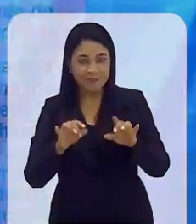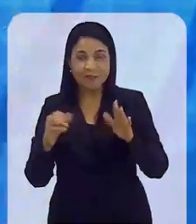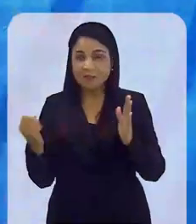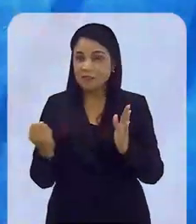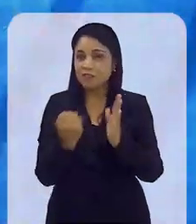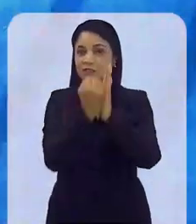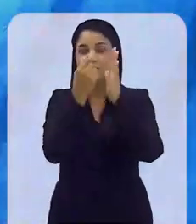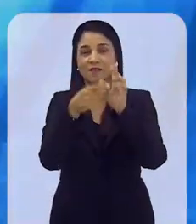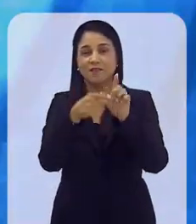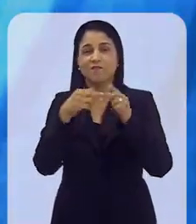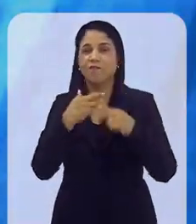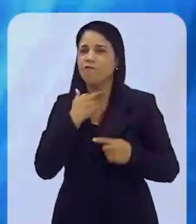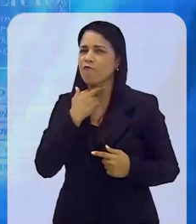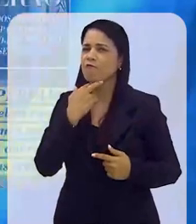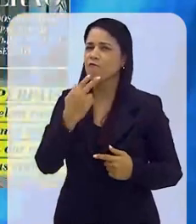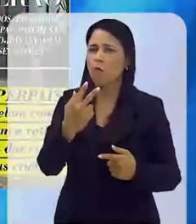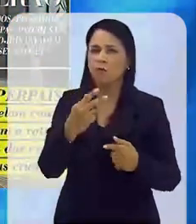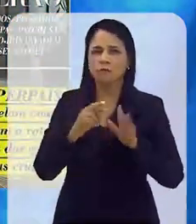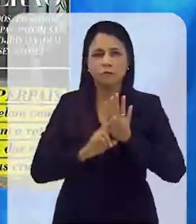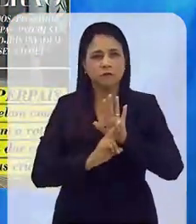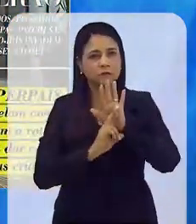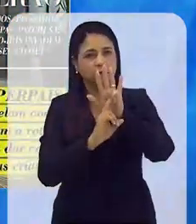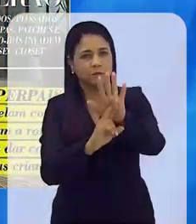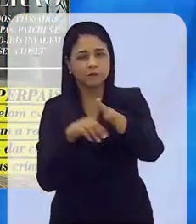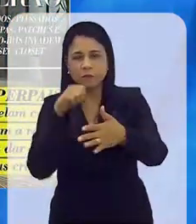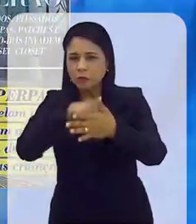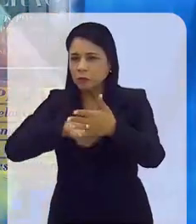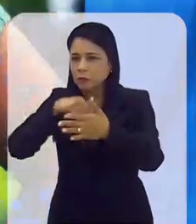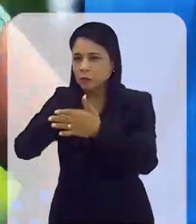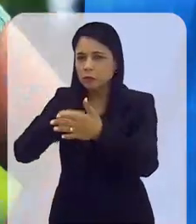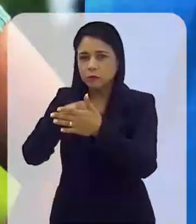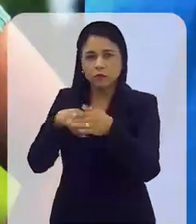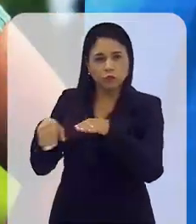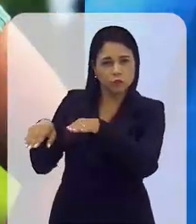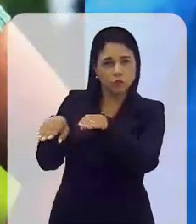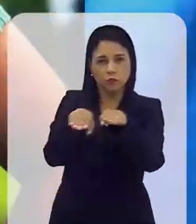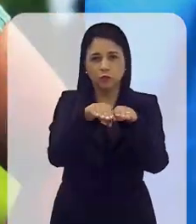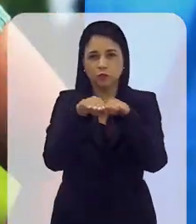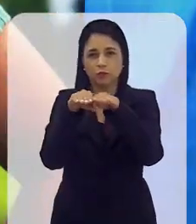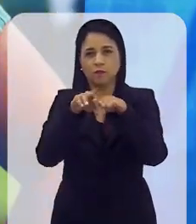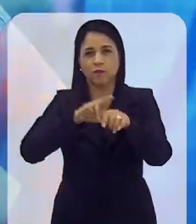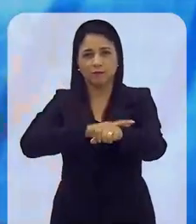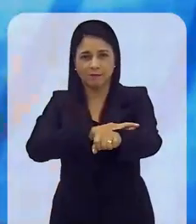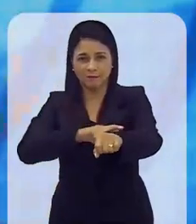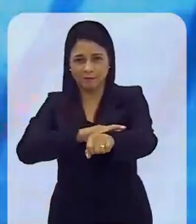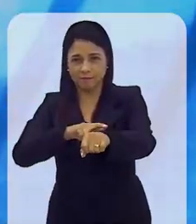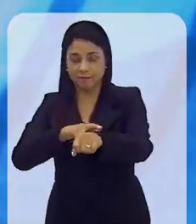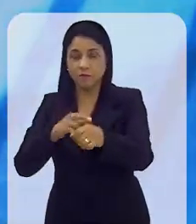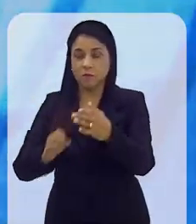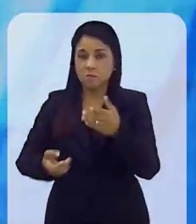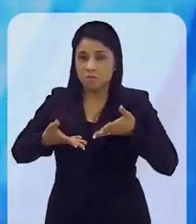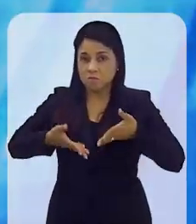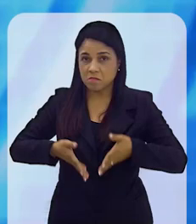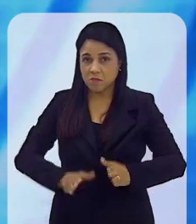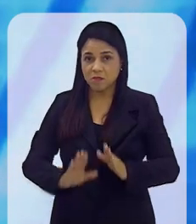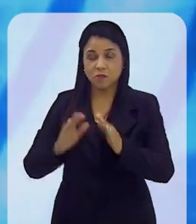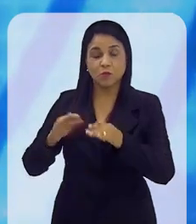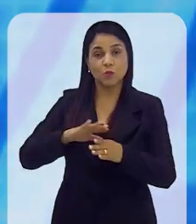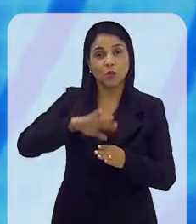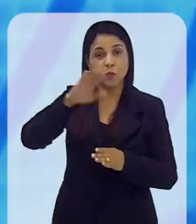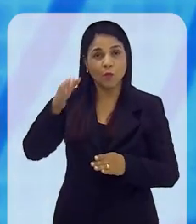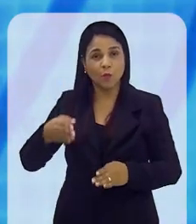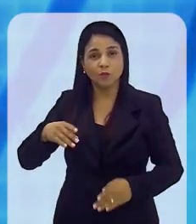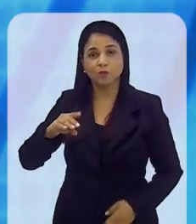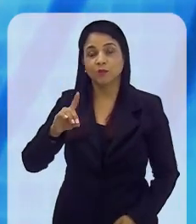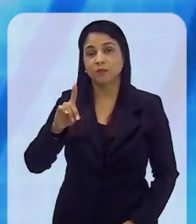destaca como uma voz ativa na luta por representatividade e igualdade racial. Nascida no Morro do Dendê, na Ilha